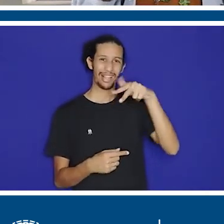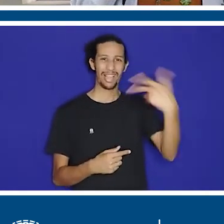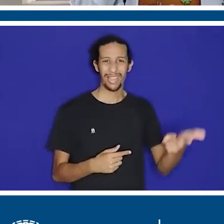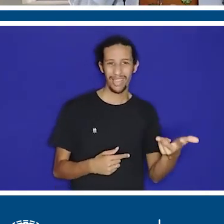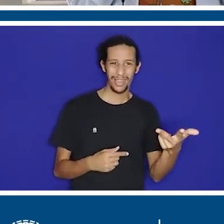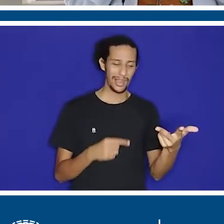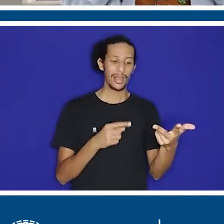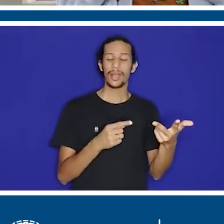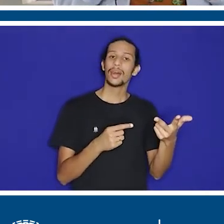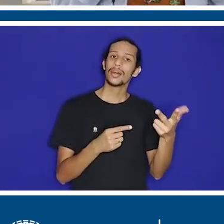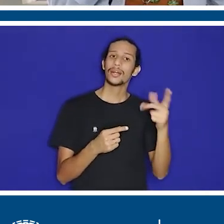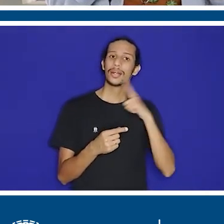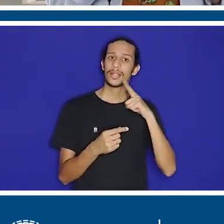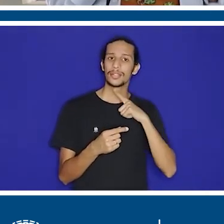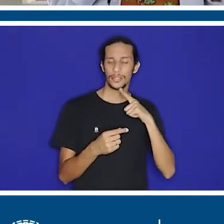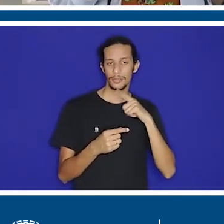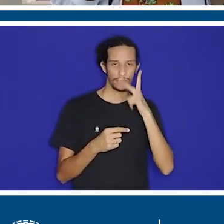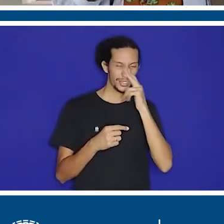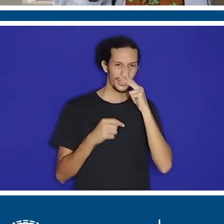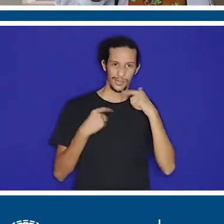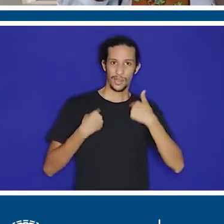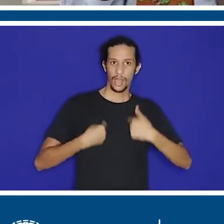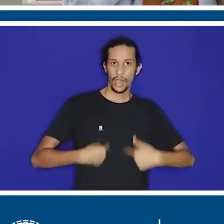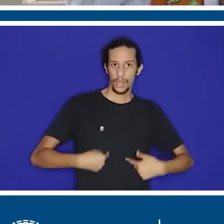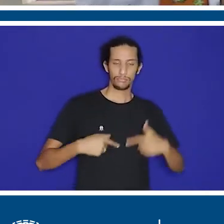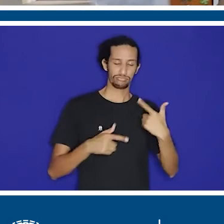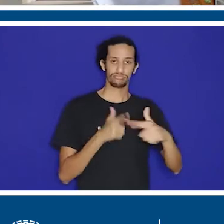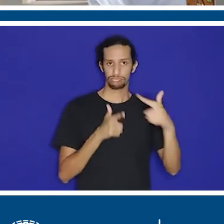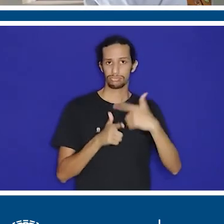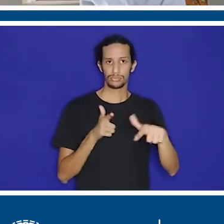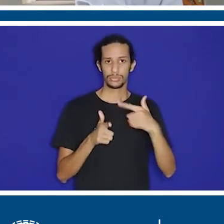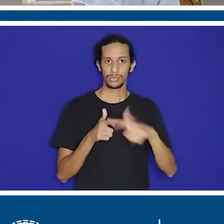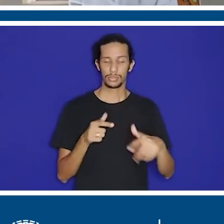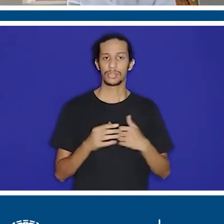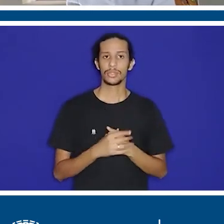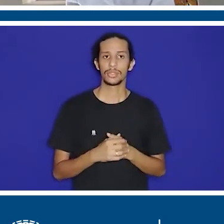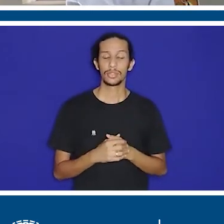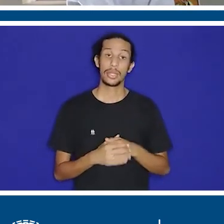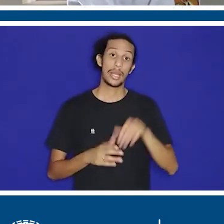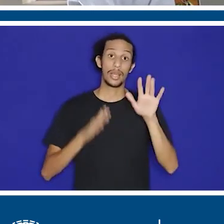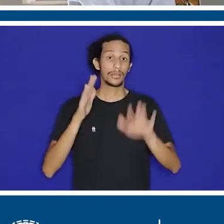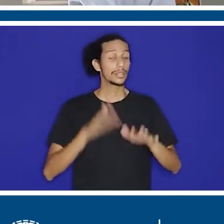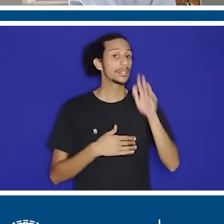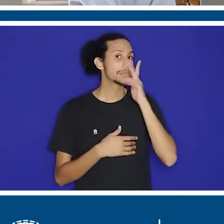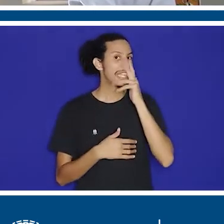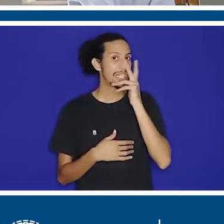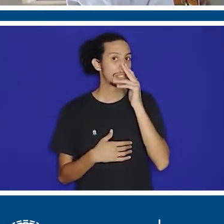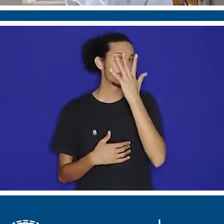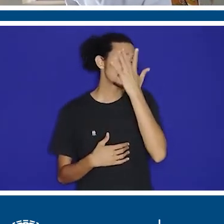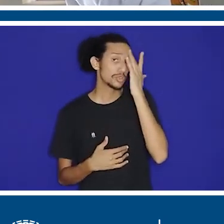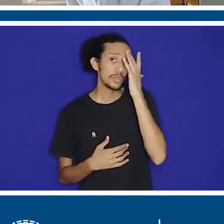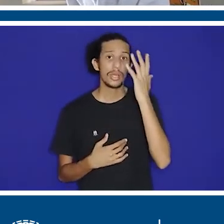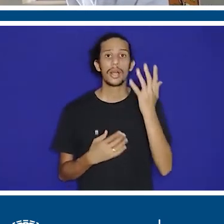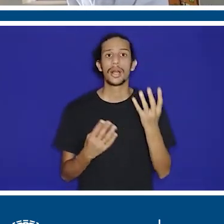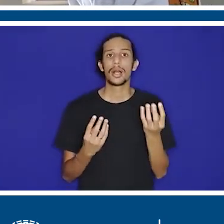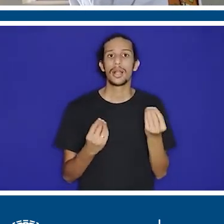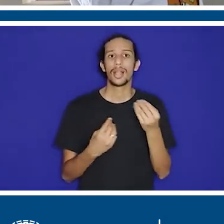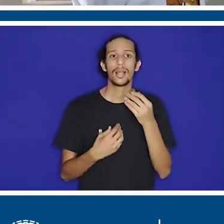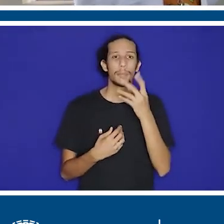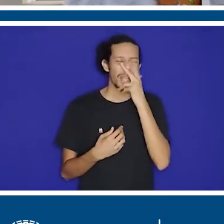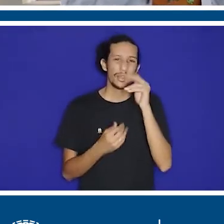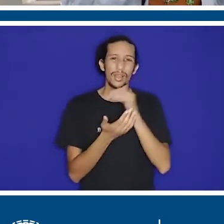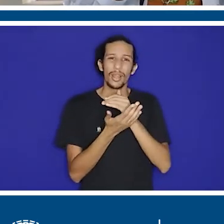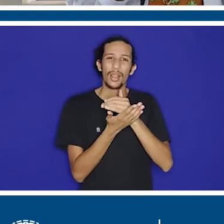chão, que está tendo abalos motores, né? Às vezes a pessoa